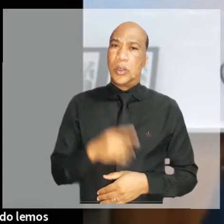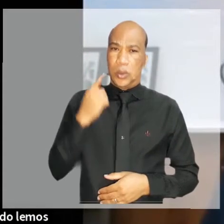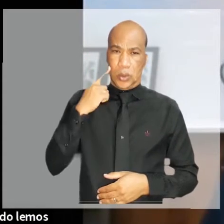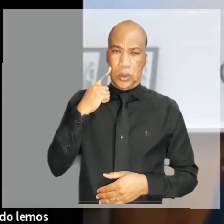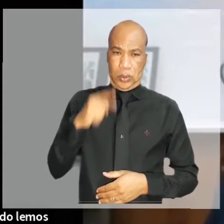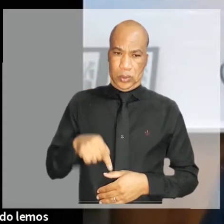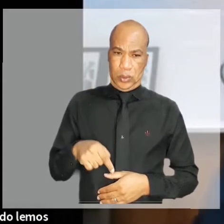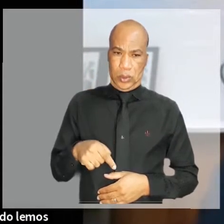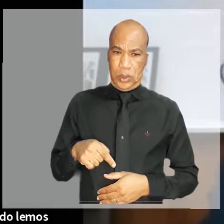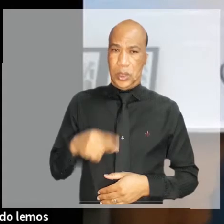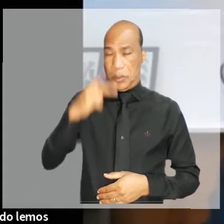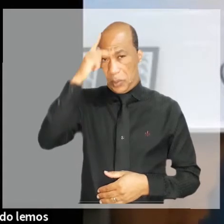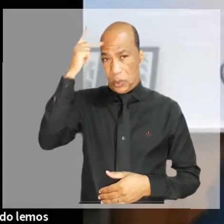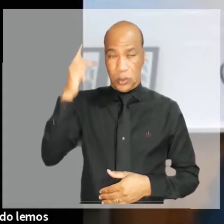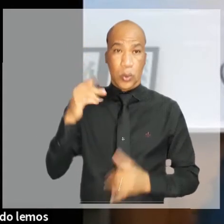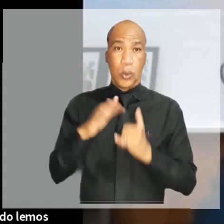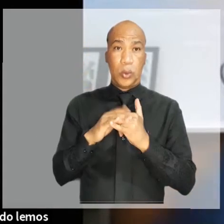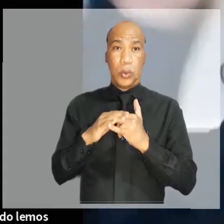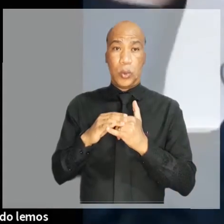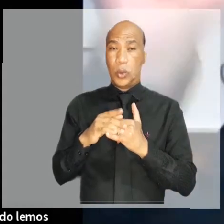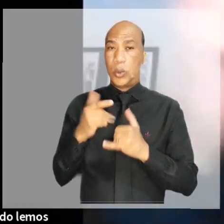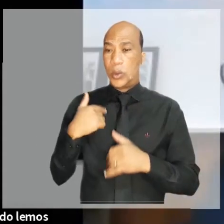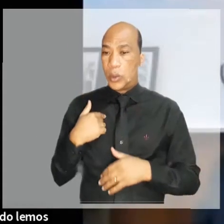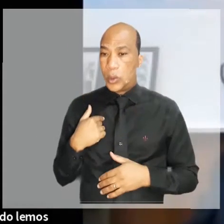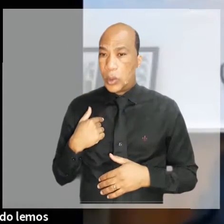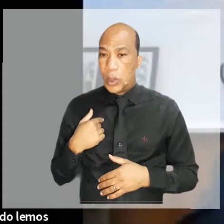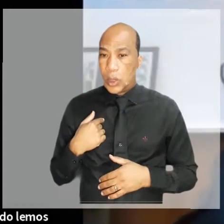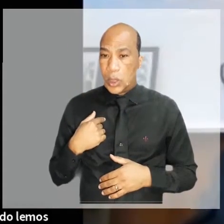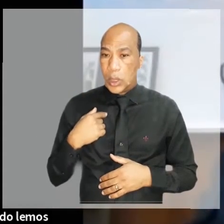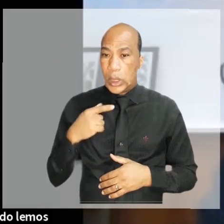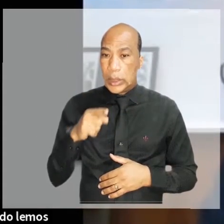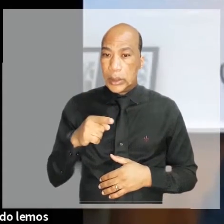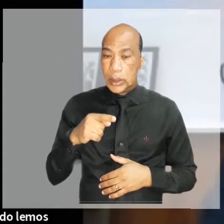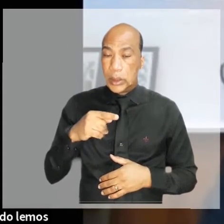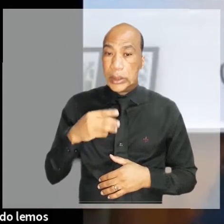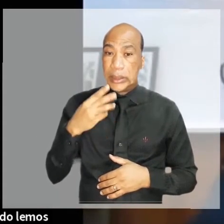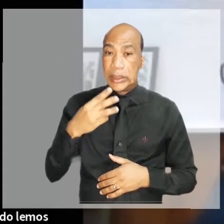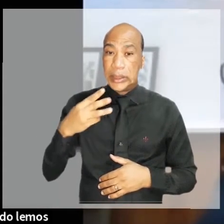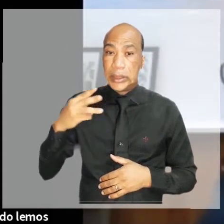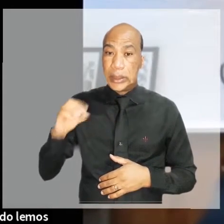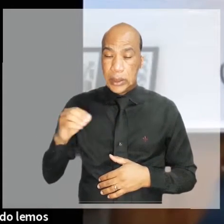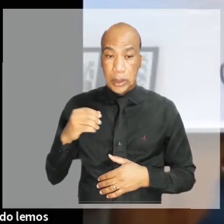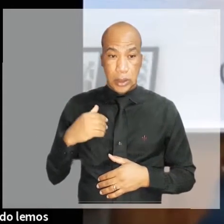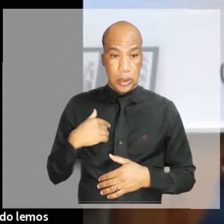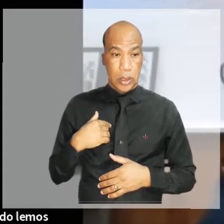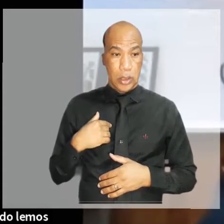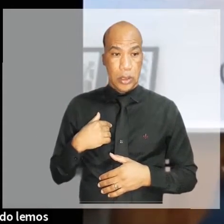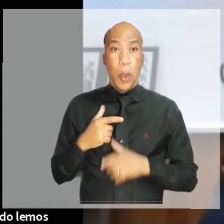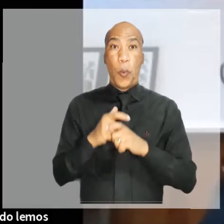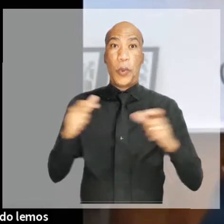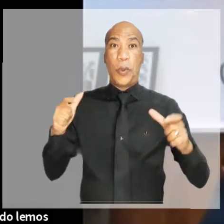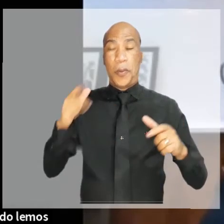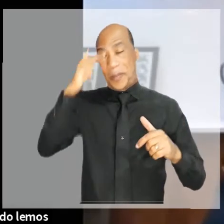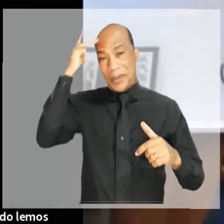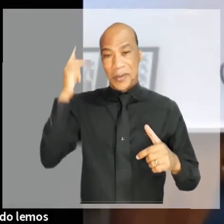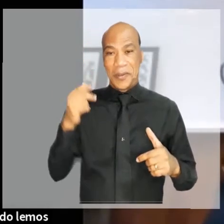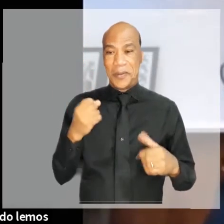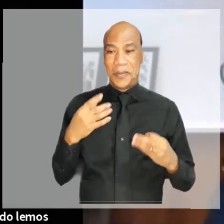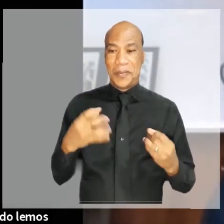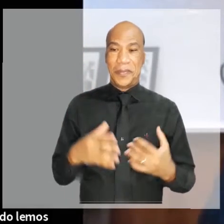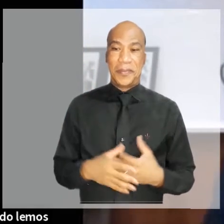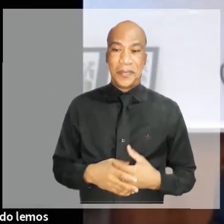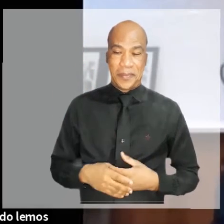pergunta e também todo mundo, eu olhei agora, até subiu a nossa audiência, a gente está com agora quase 330